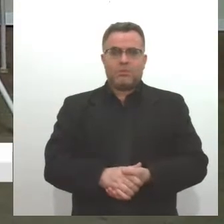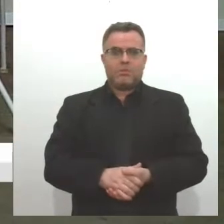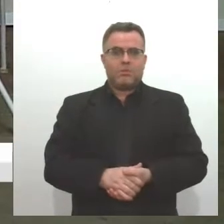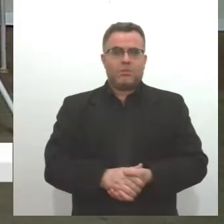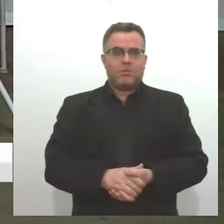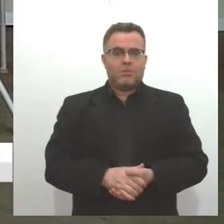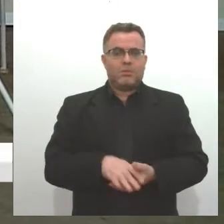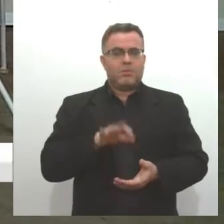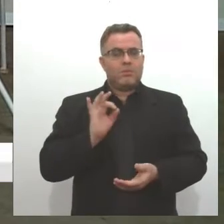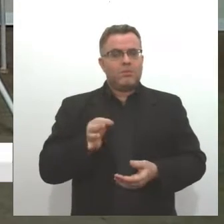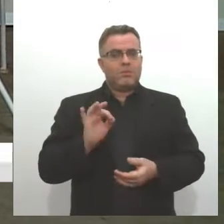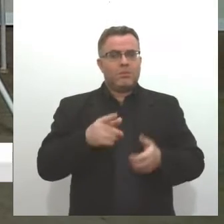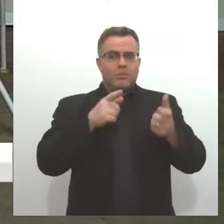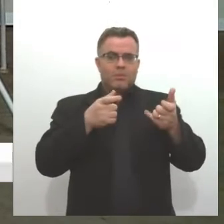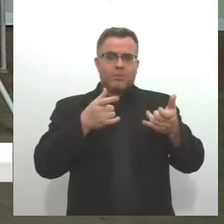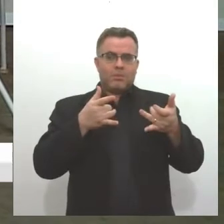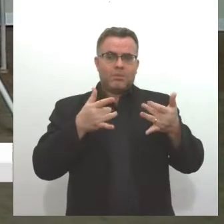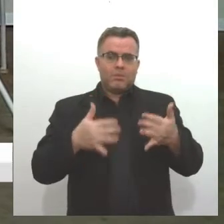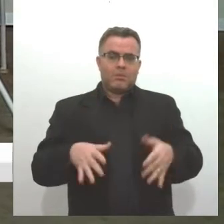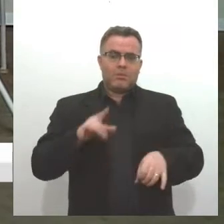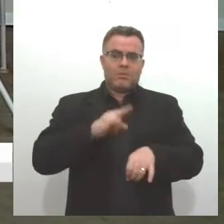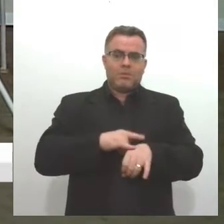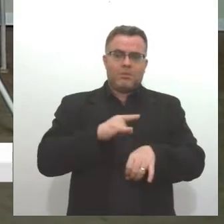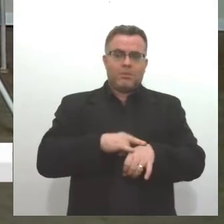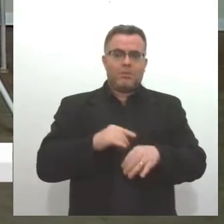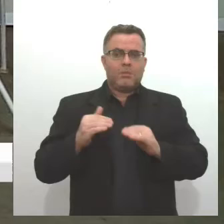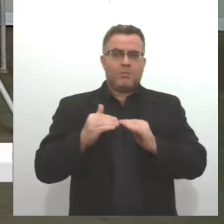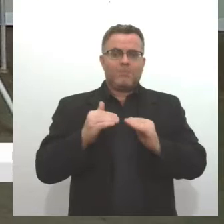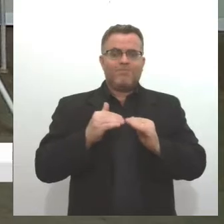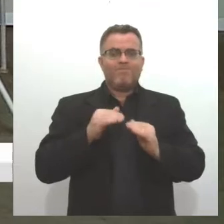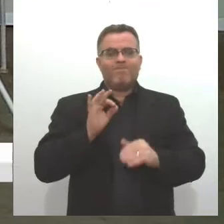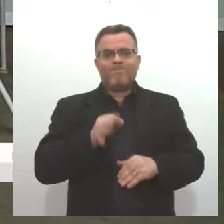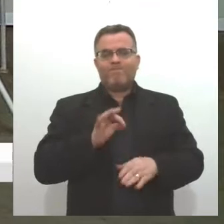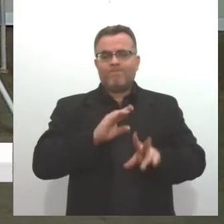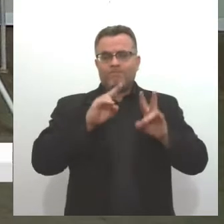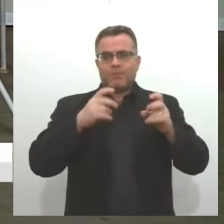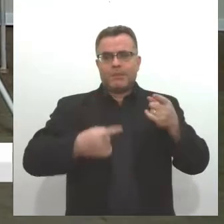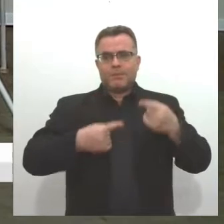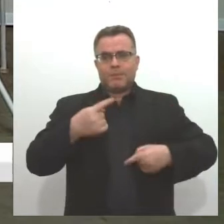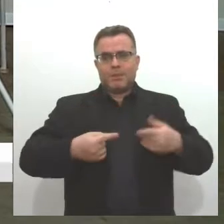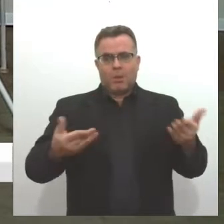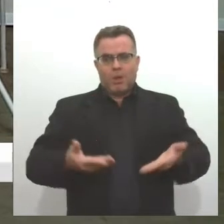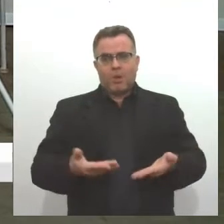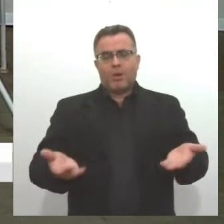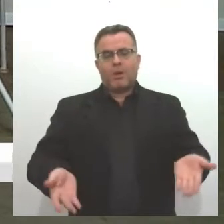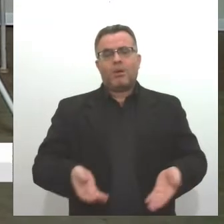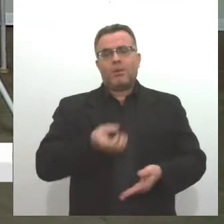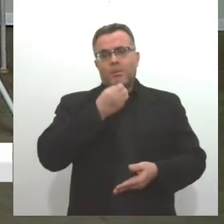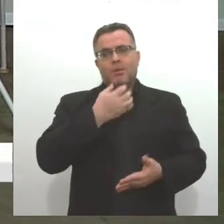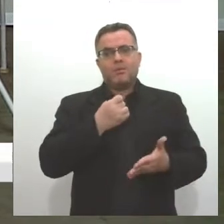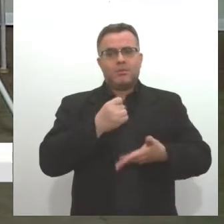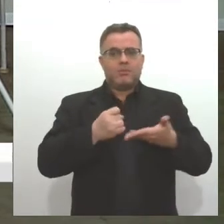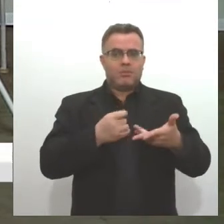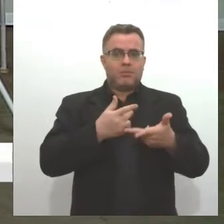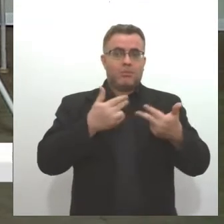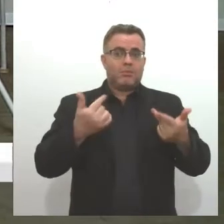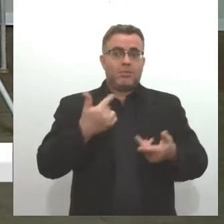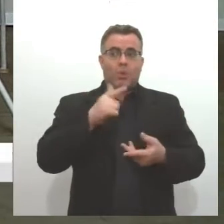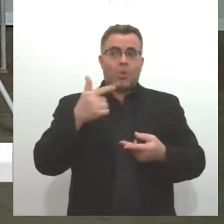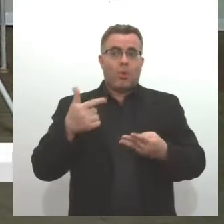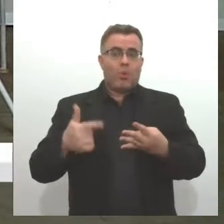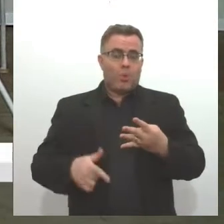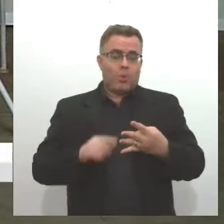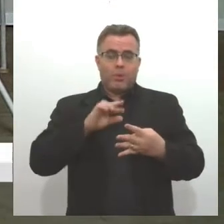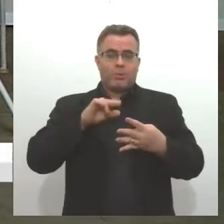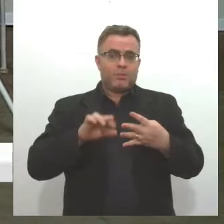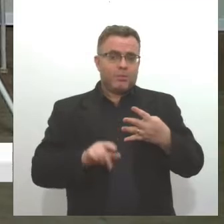Você falou da questão do banheiro, que é uma coisa realmente muito básica, e são muitas as demandas, né? Vocês